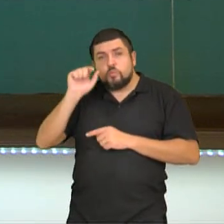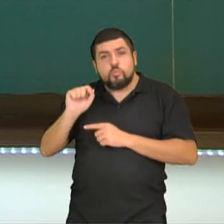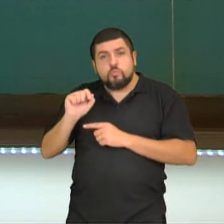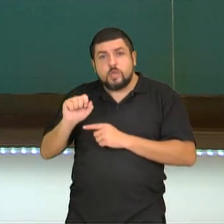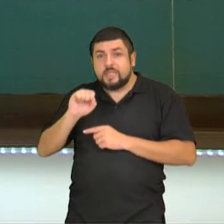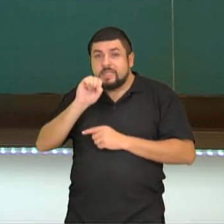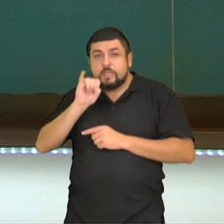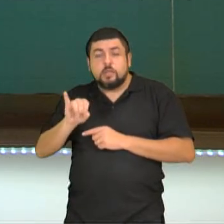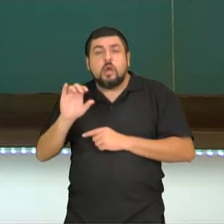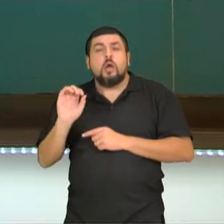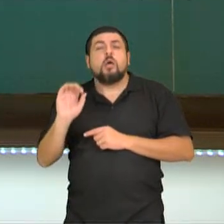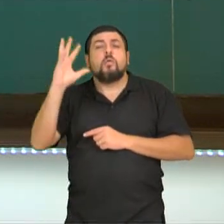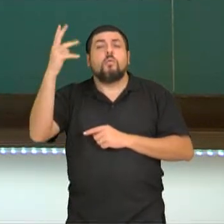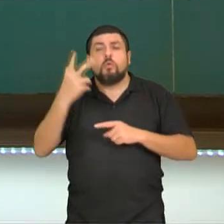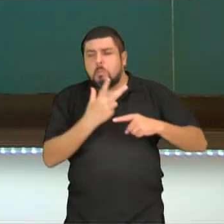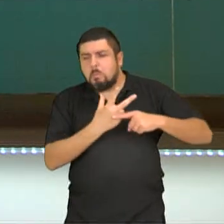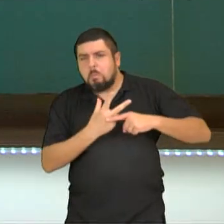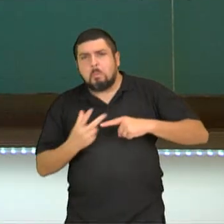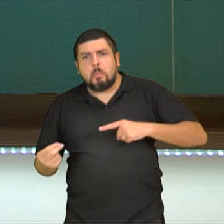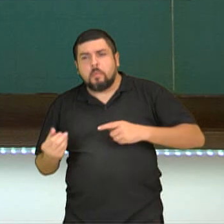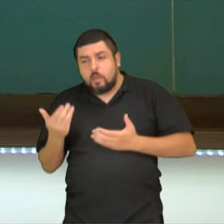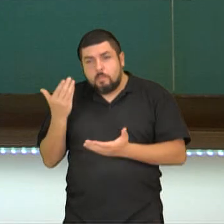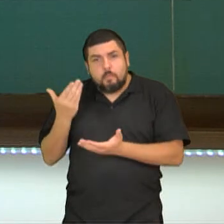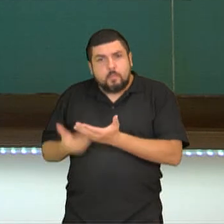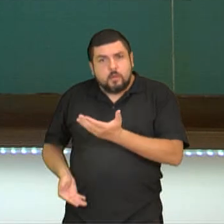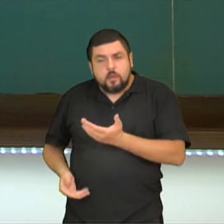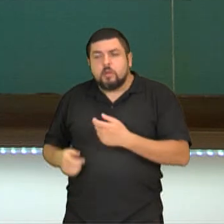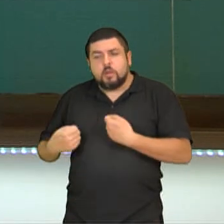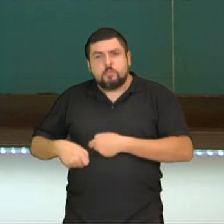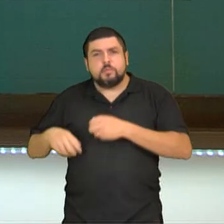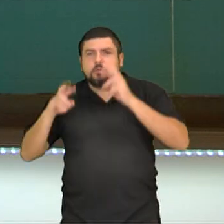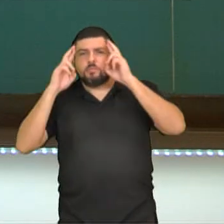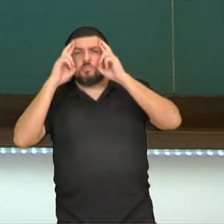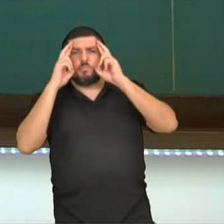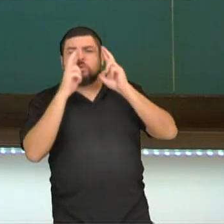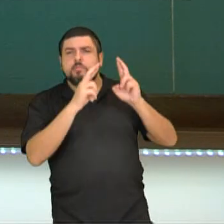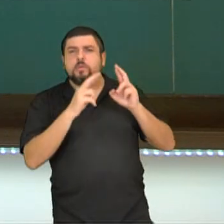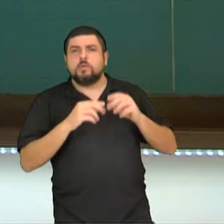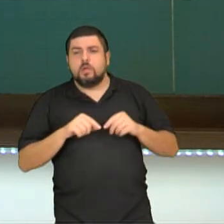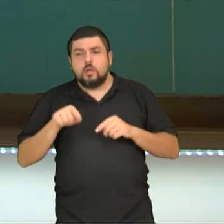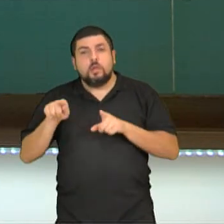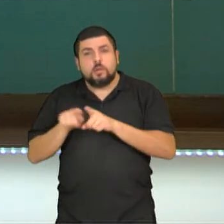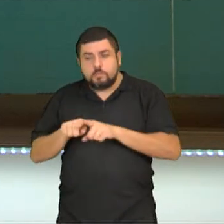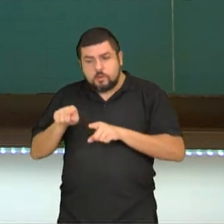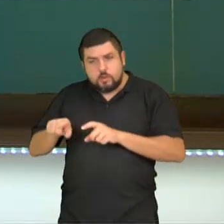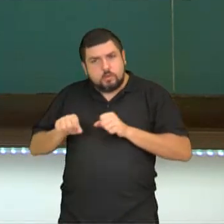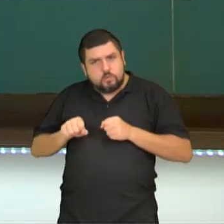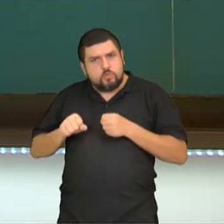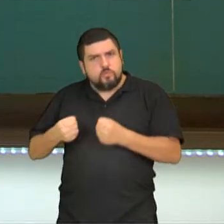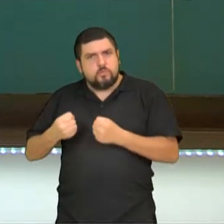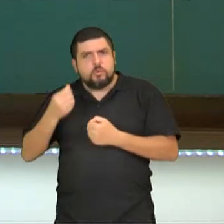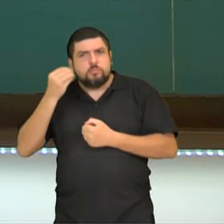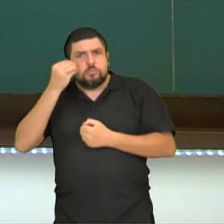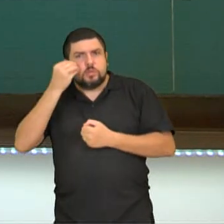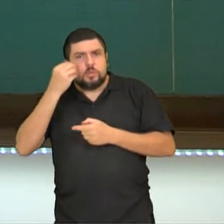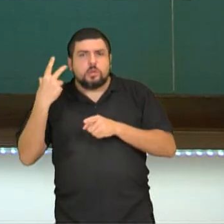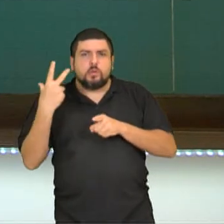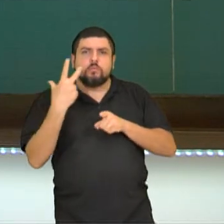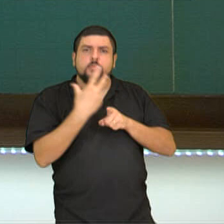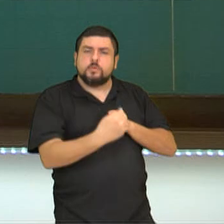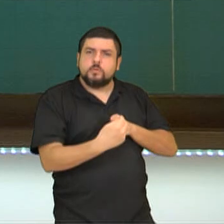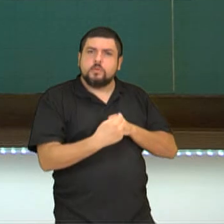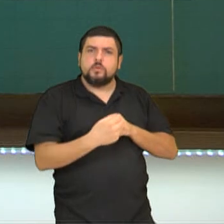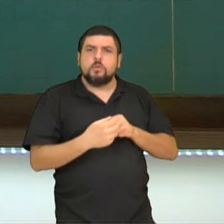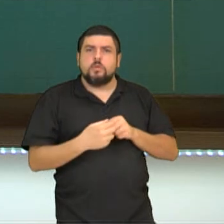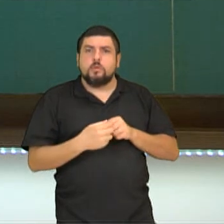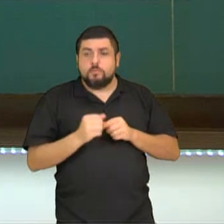foi superior a ela, e tentar também ser, né? Isso é importante. Você perdeu, você tem que tentar melhorar para a